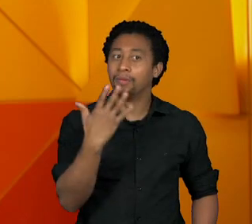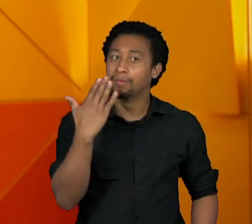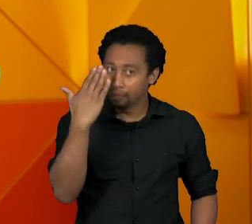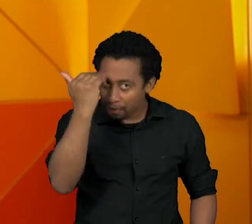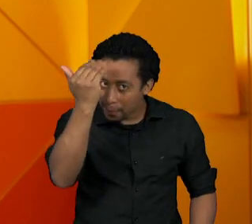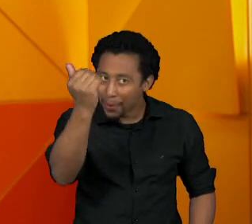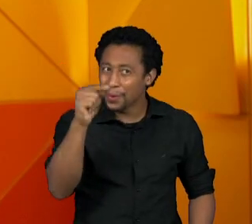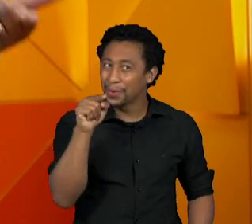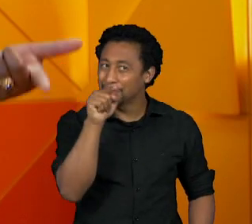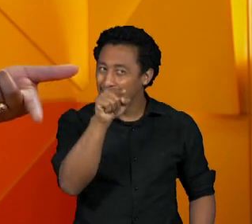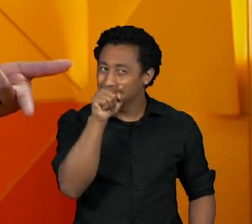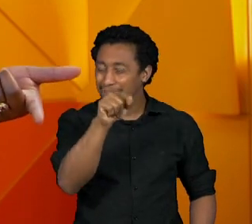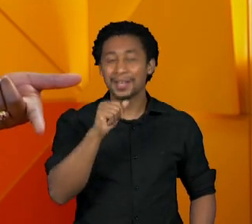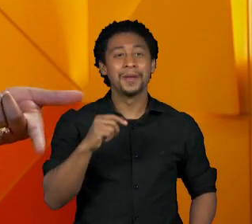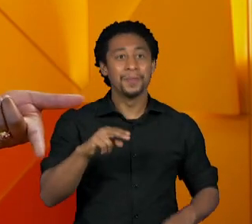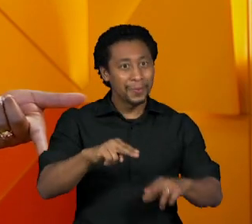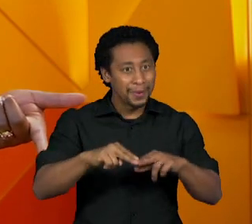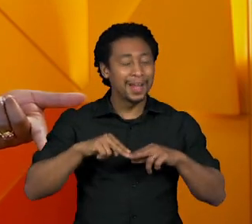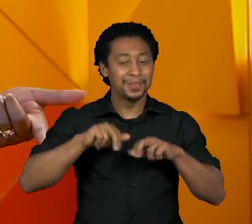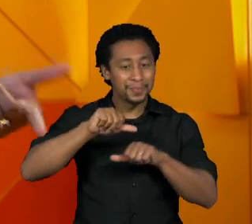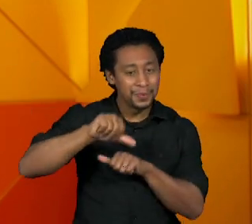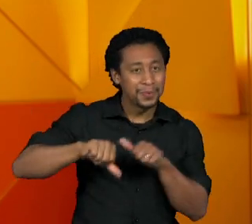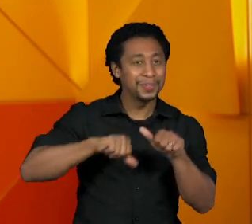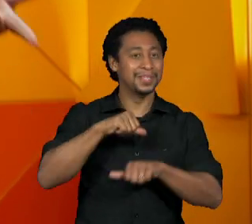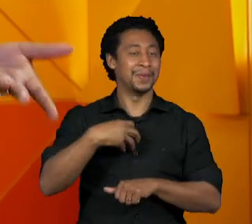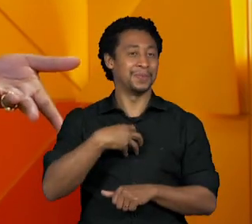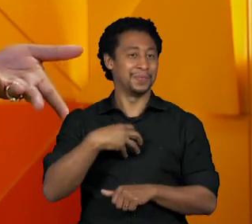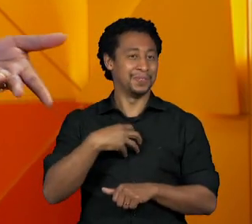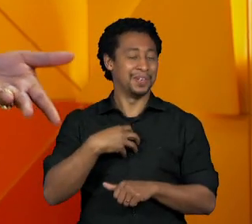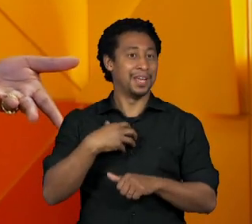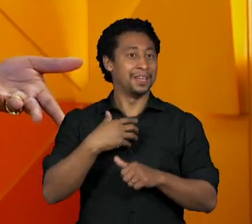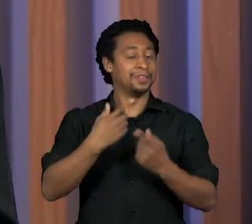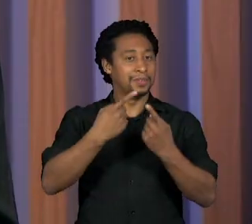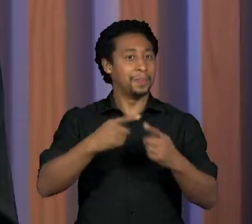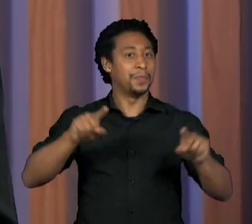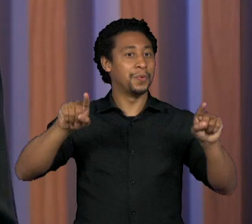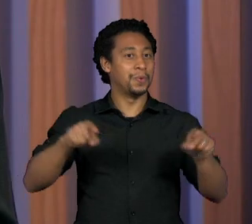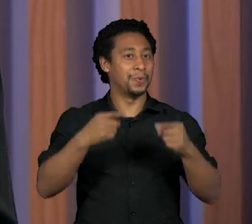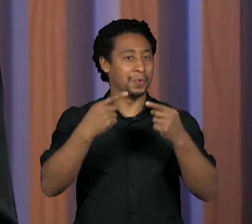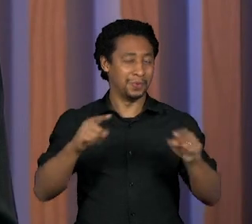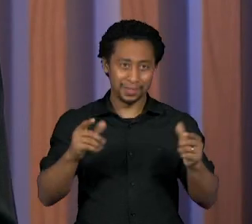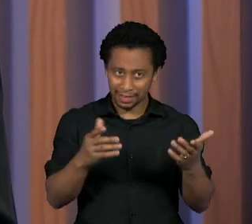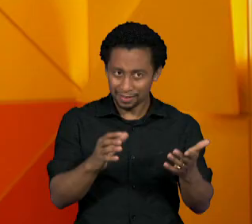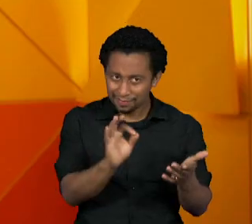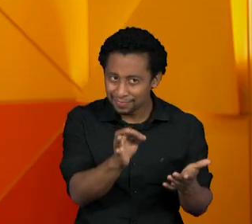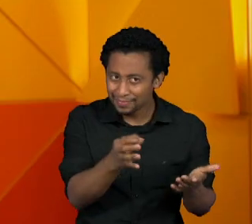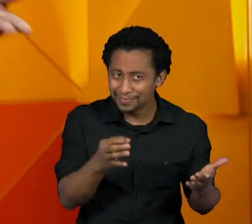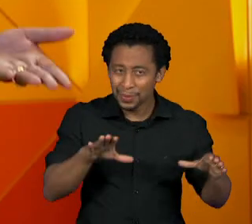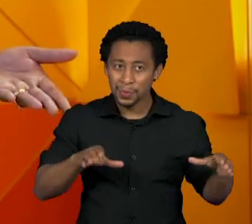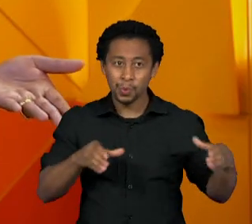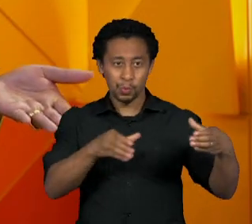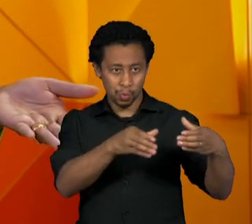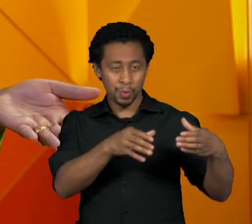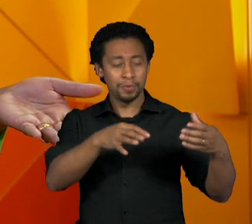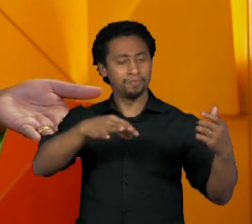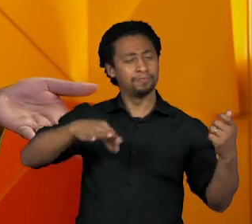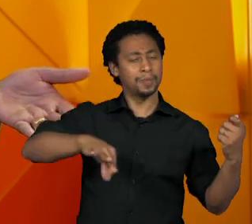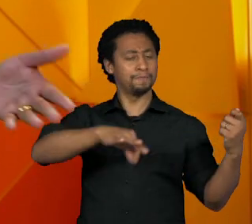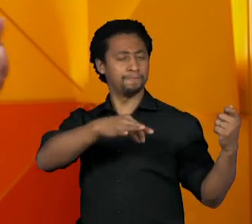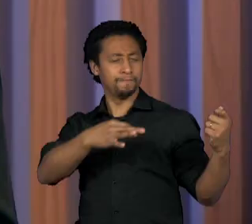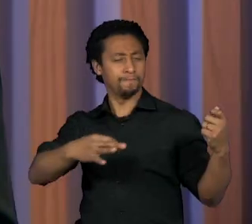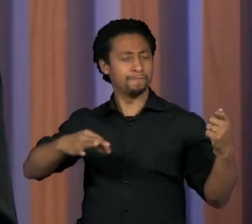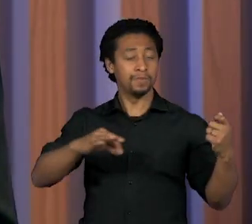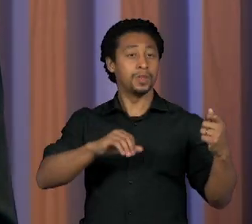tocando, transformando as músicas do Chaves, tocando em orquestra, assim que eu falo, utilizando a Orquestra Inovare,